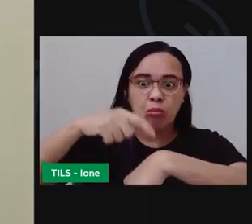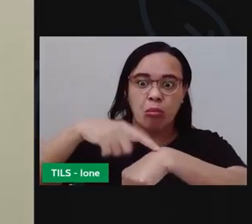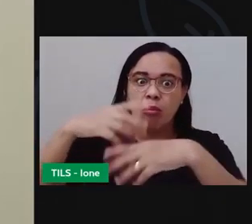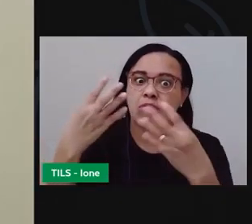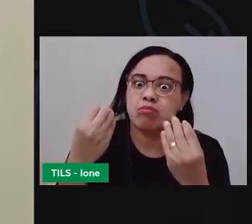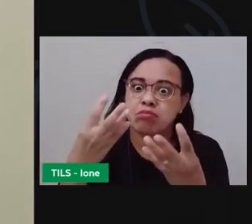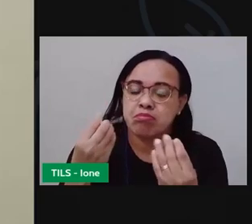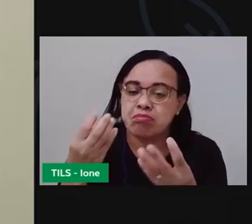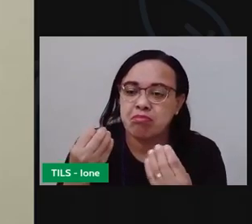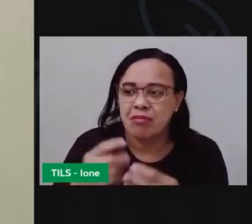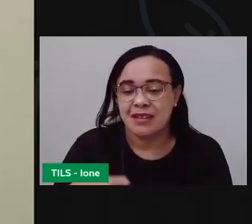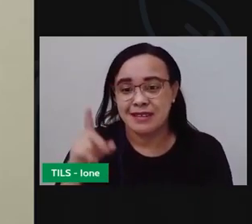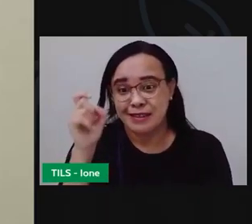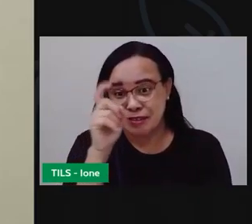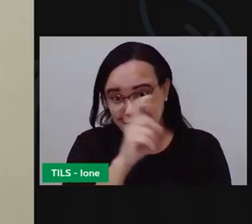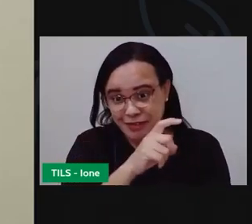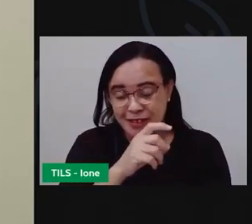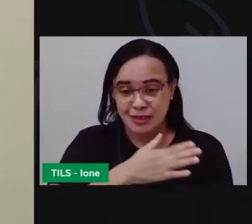Gostaram do trava-língua?